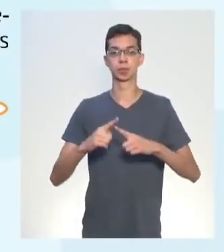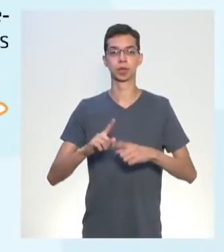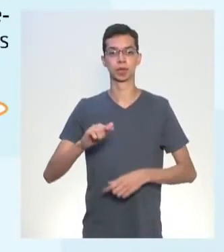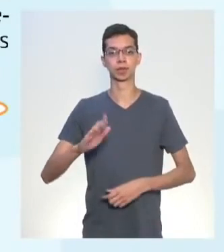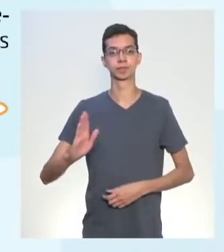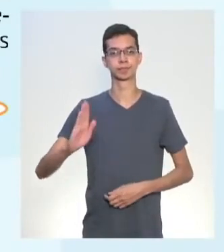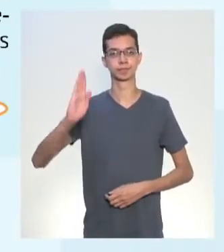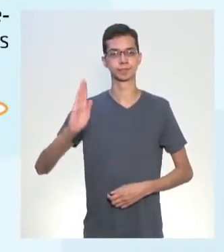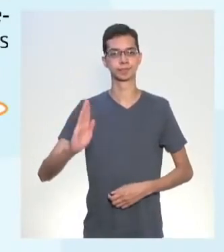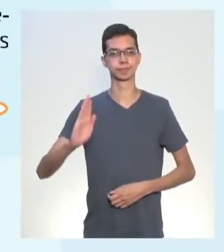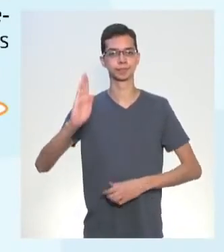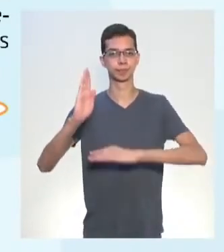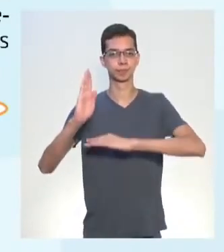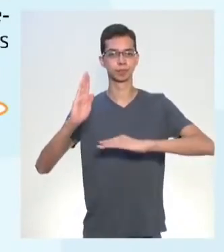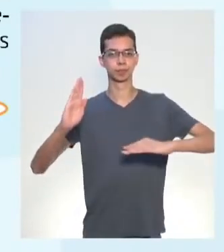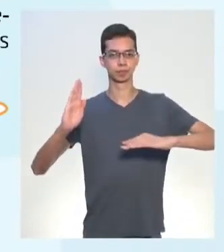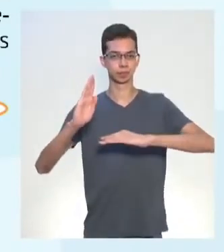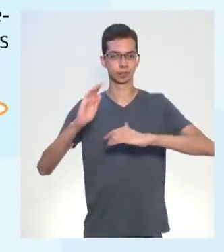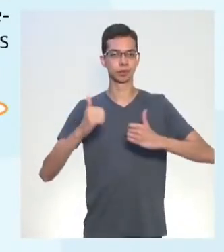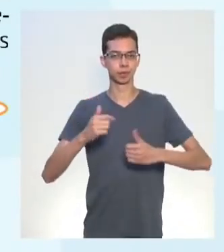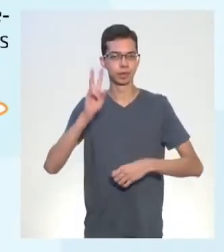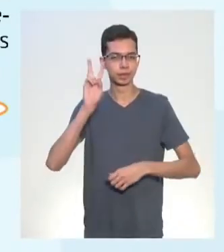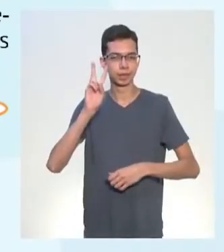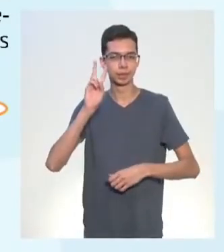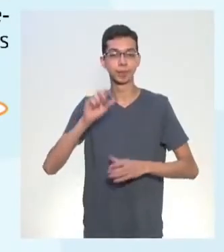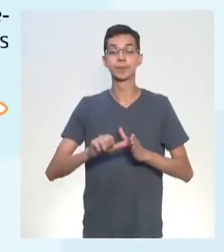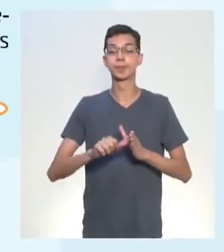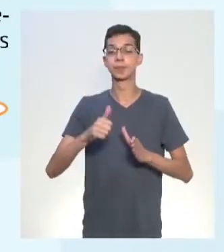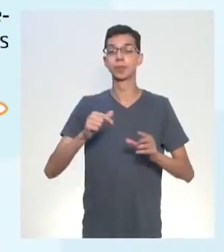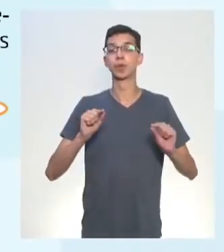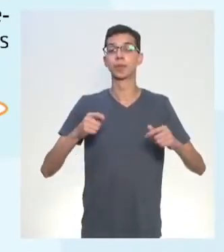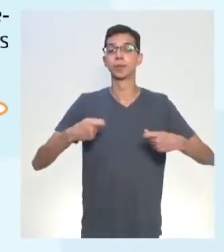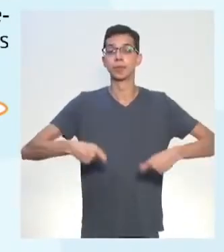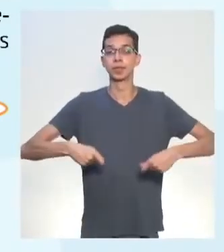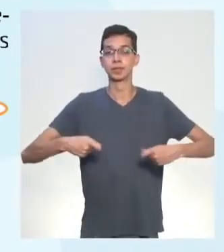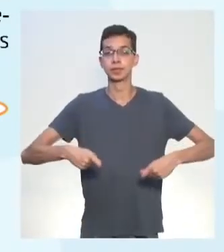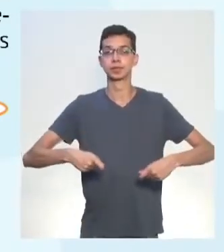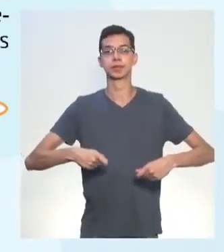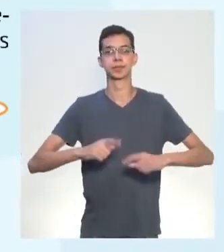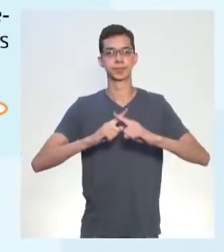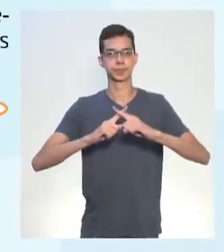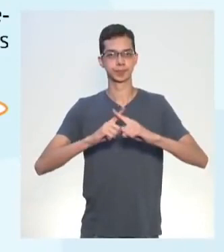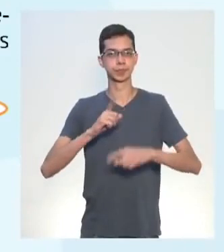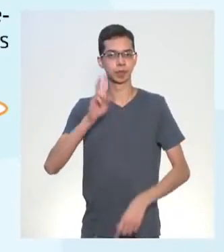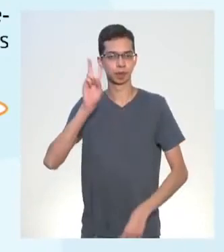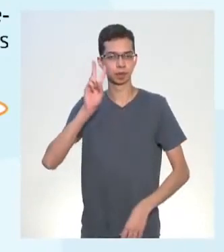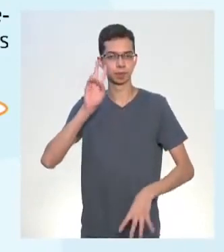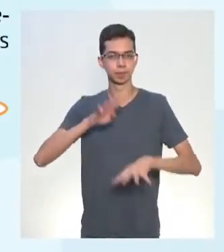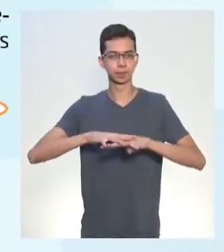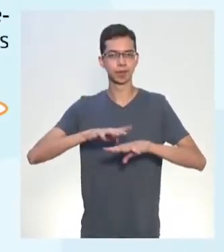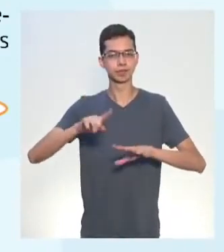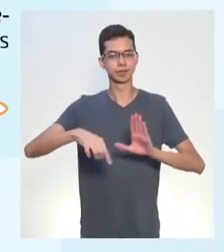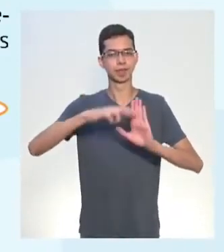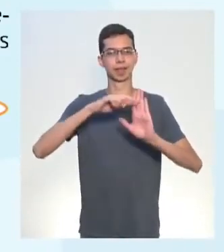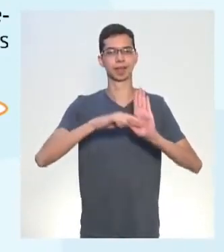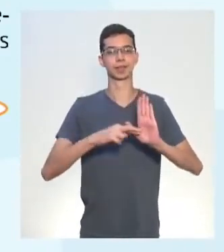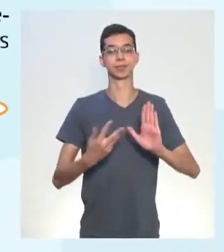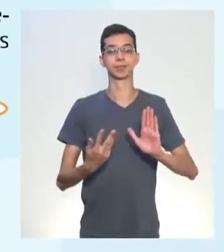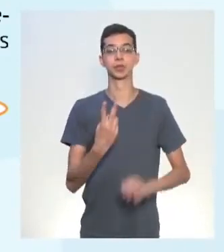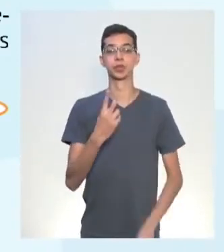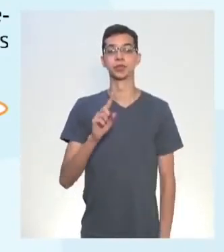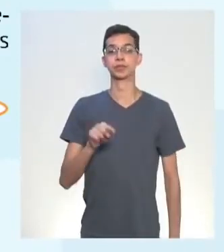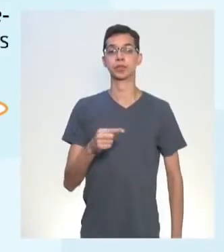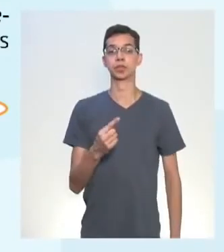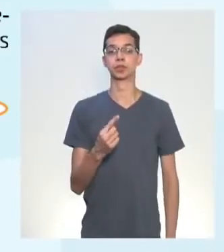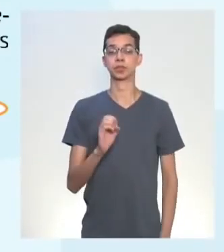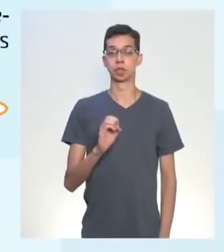aula, primeiro a gente faz multiplicações, lembra disso? Nas expressões, as expressões numéricas, ó. 2 vezes 0,2 e 2